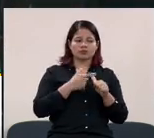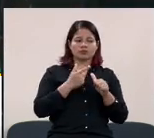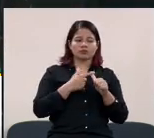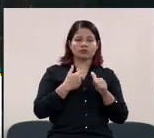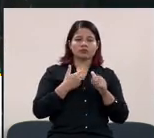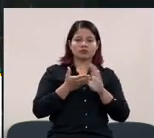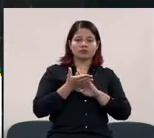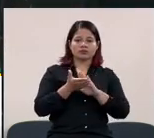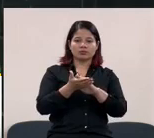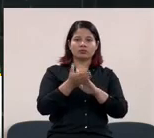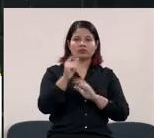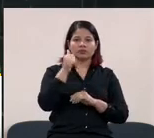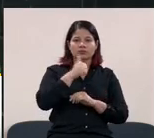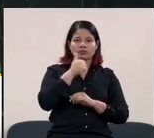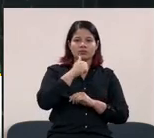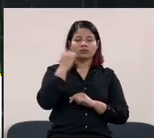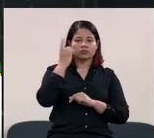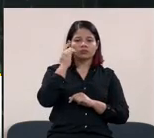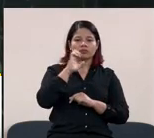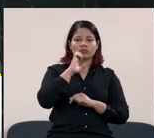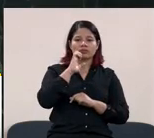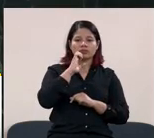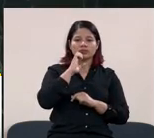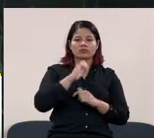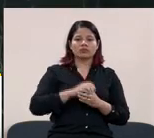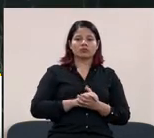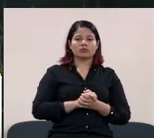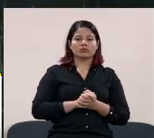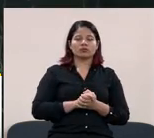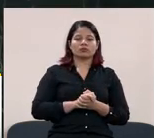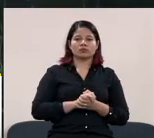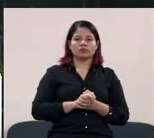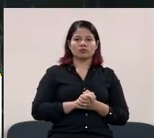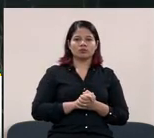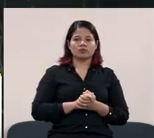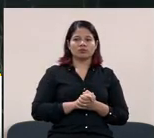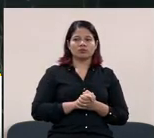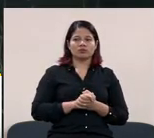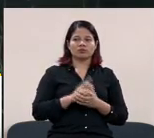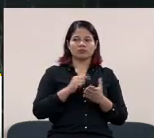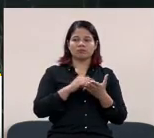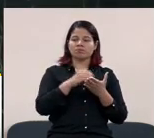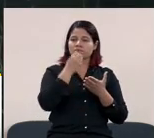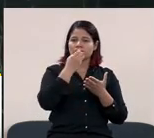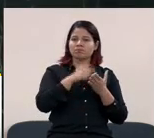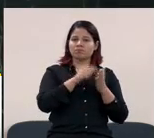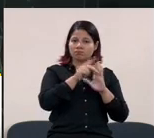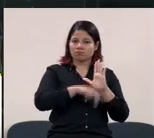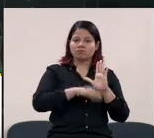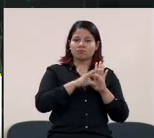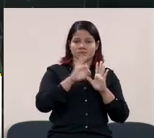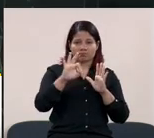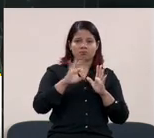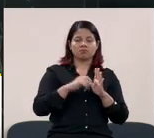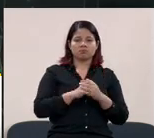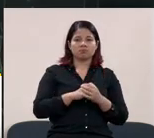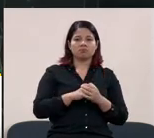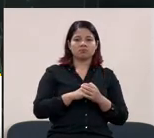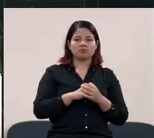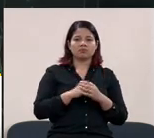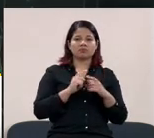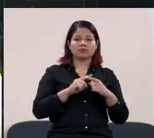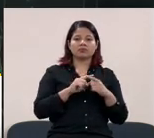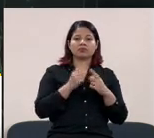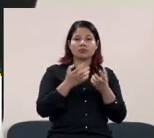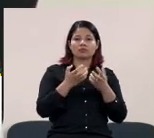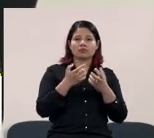de parabenizar a deputada Edna Alzer pelo belíssimo projeto. Um projeto que